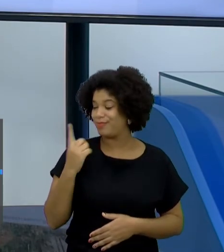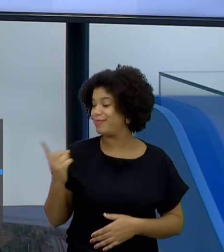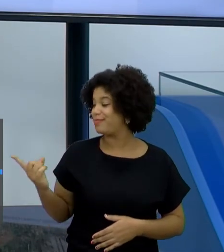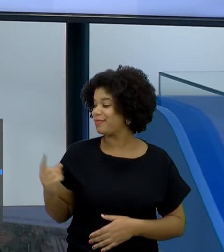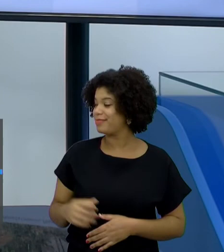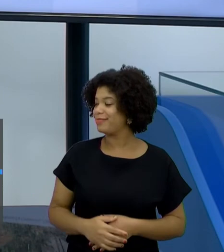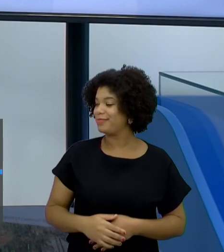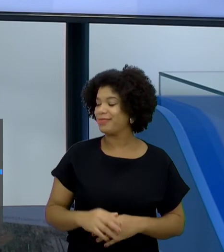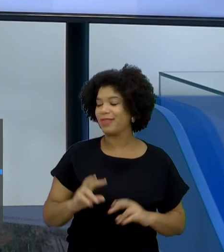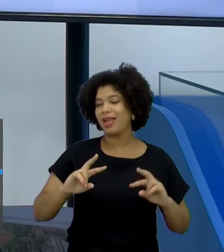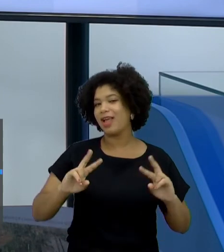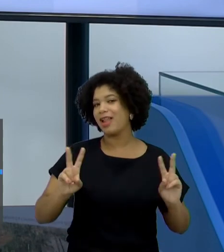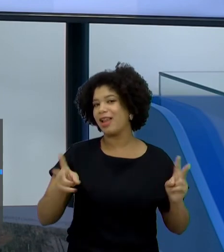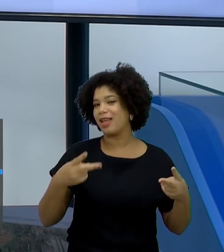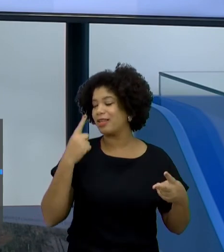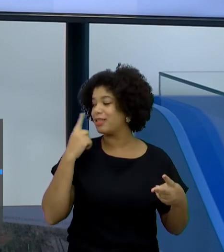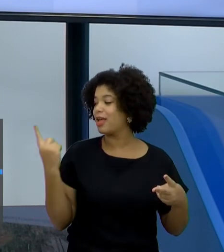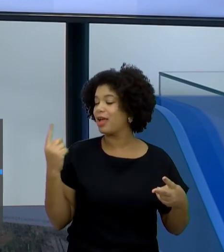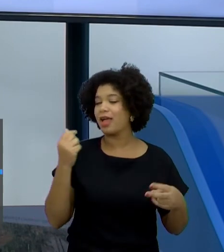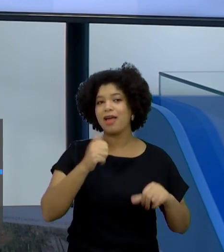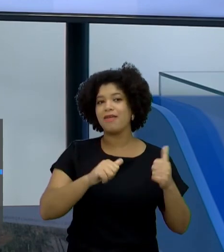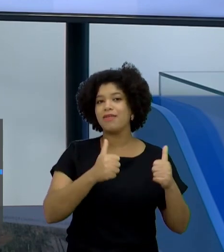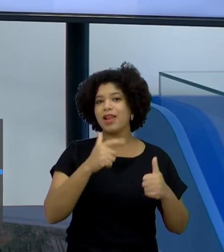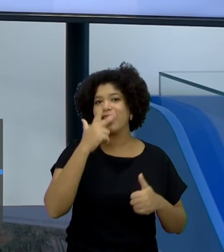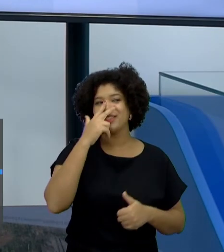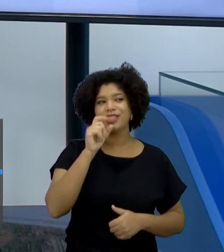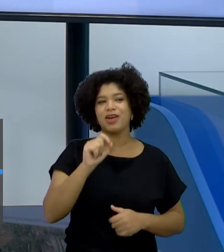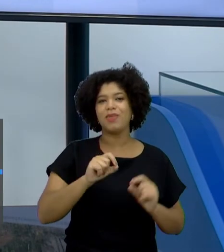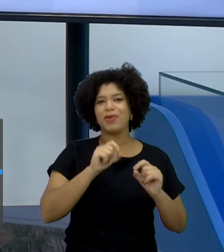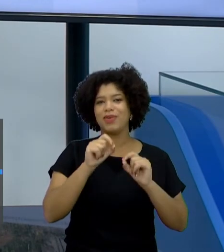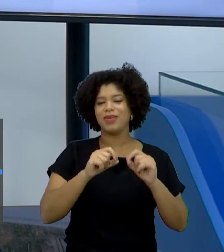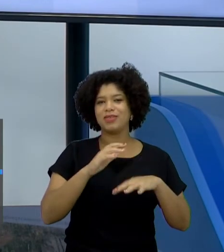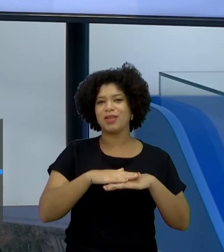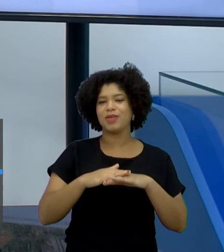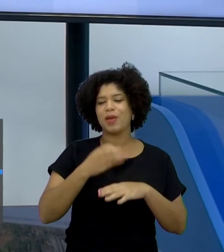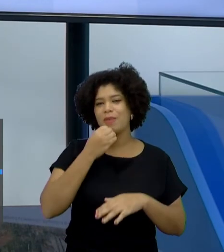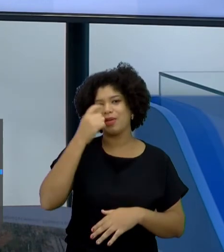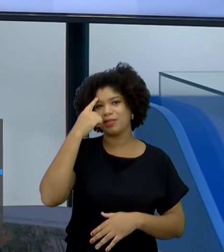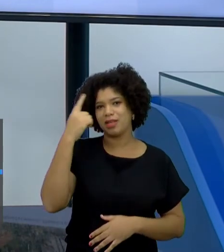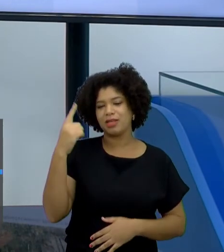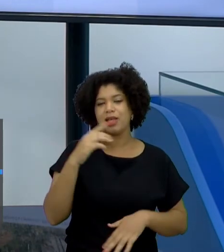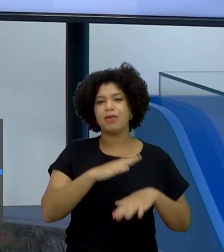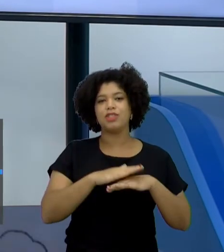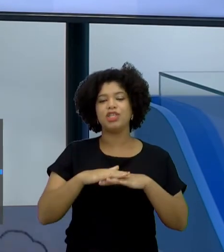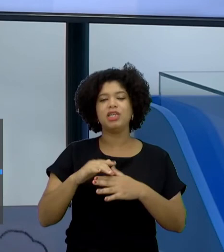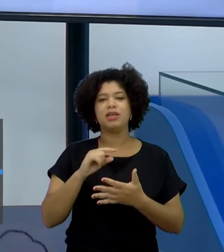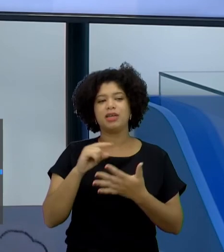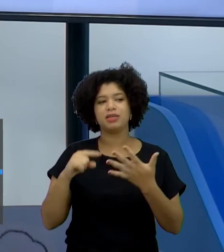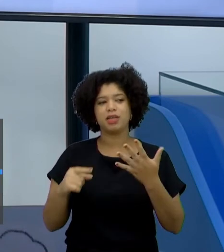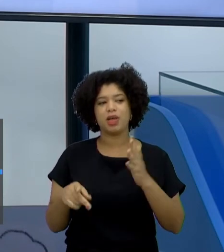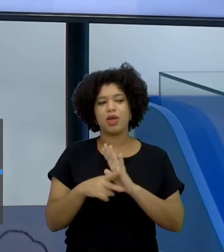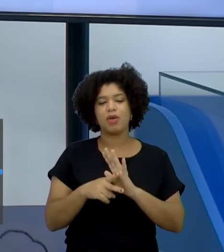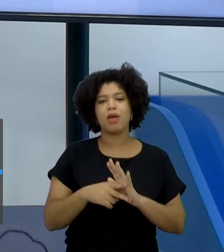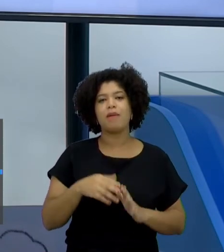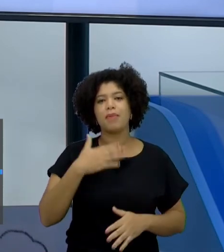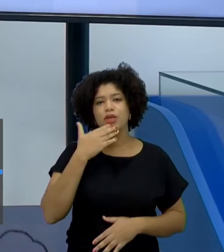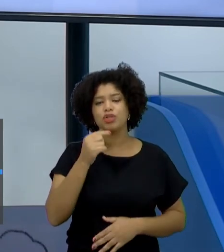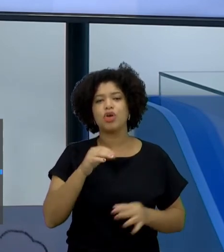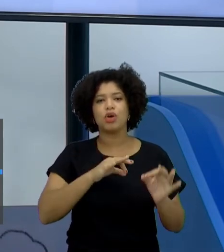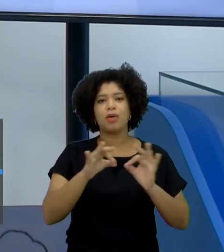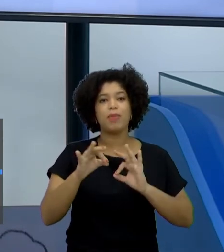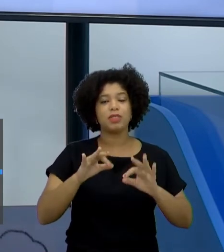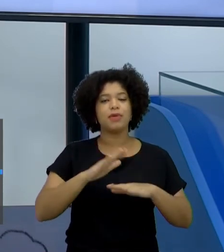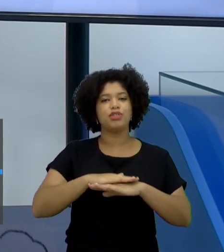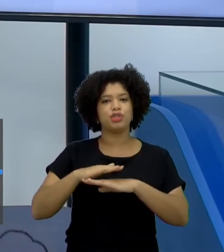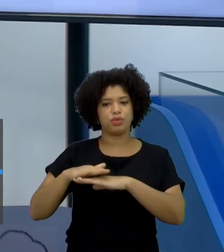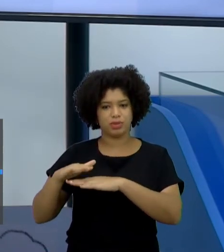você avaliar, dizer aí o que você está achando, se está te dando boas ideias, se a cabeça está explodindo. O que mais que a gente preparou aqui hoje para